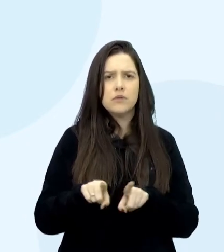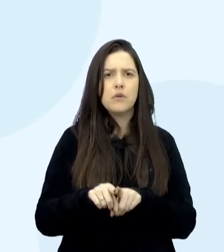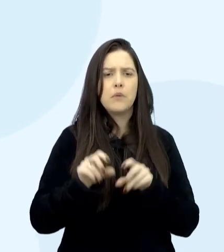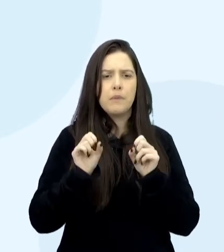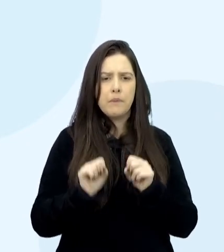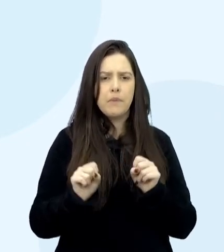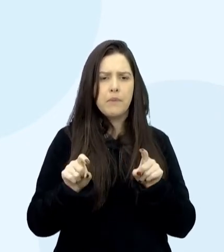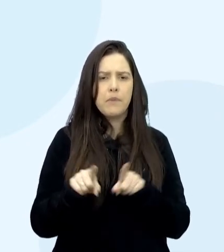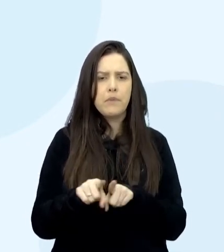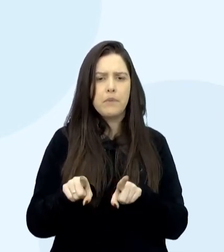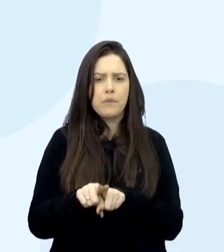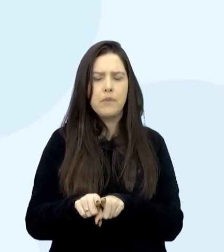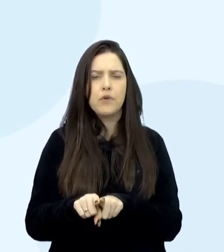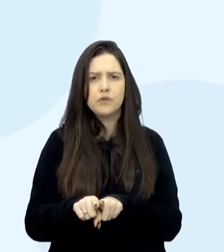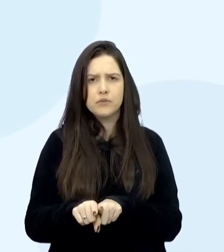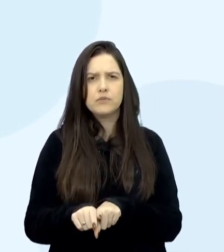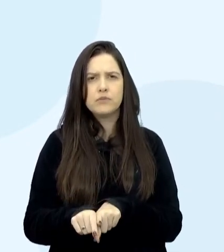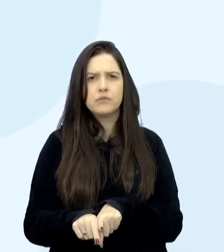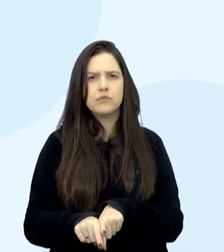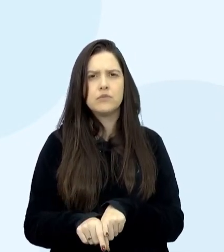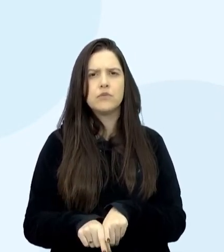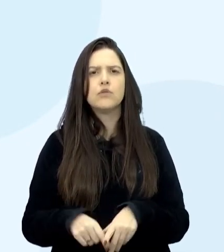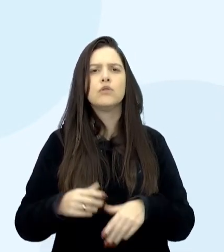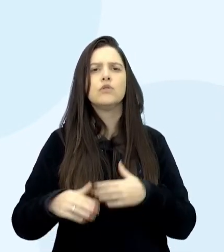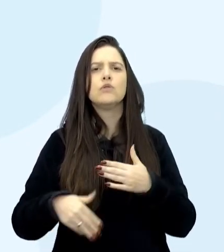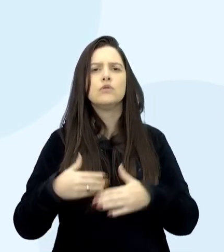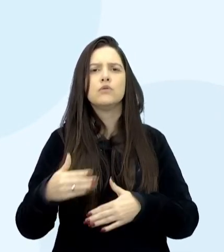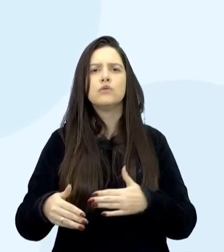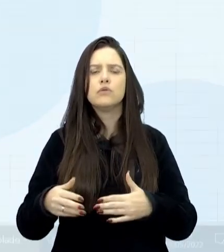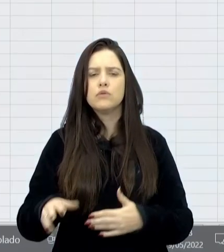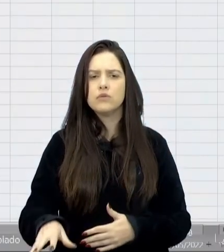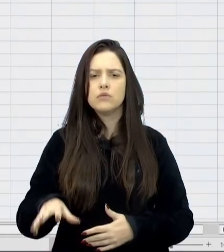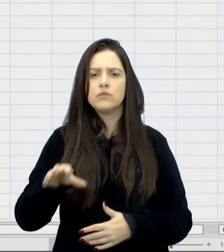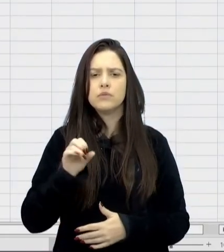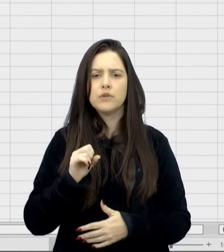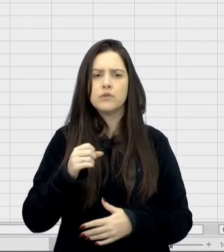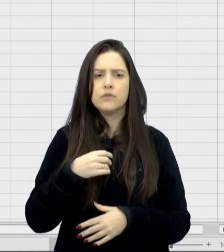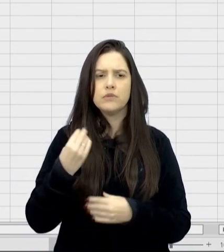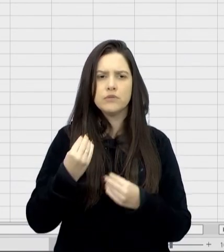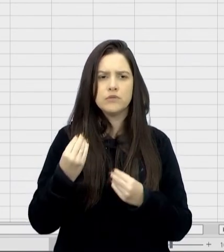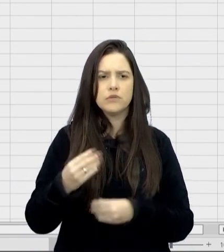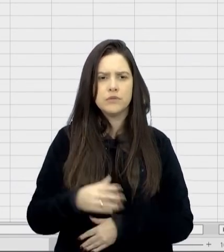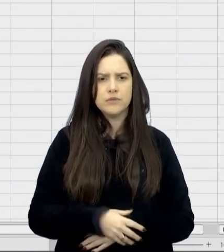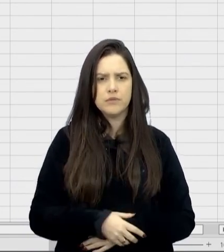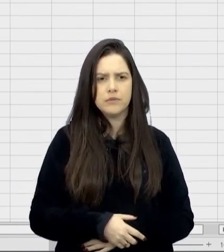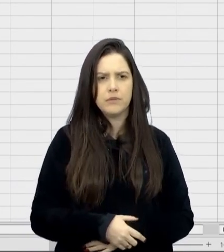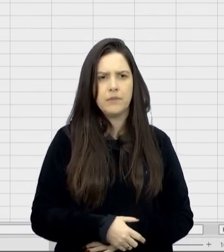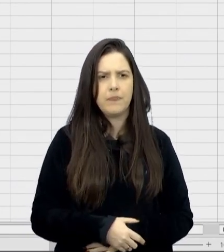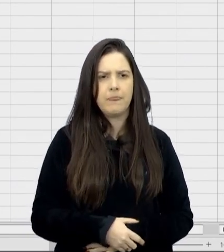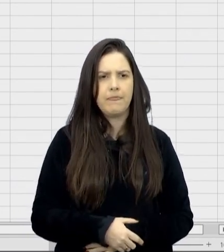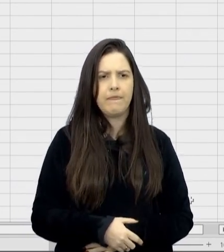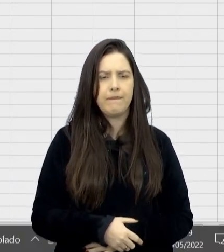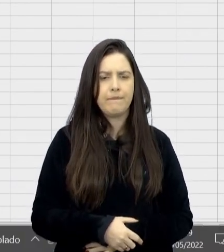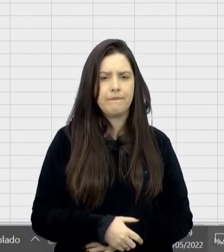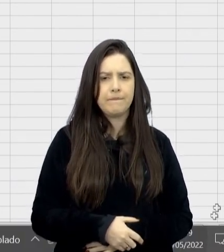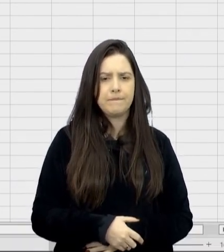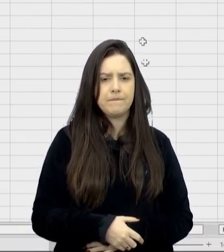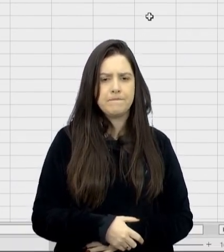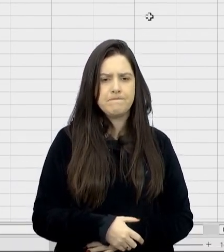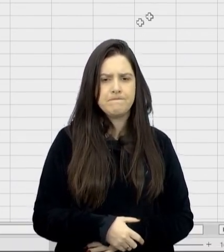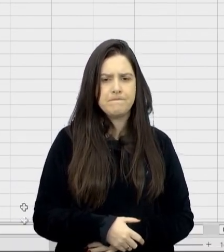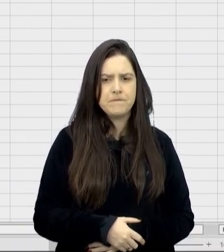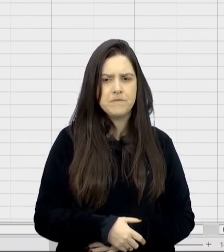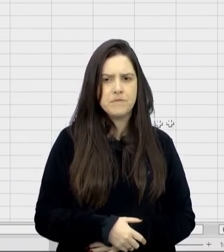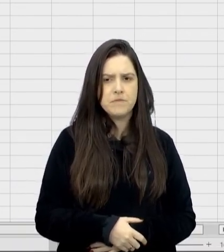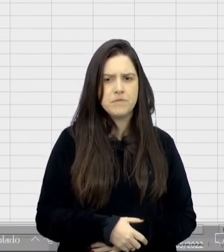Ó, vou pedir para o meu diretor espelhar o Excel aqui para a gente, que eu vou começar a digitar. Então, o que a gente faz? Deixa eu ver